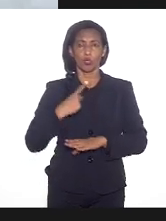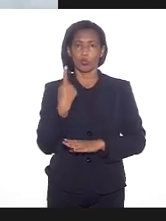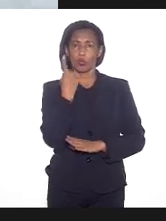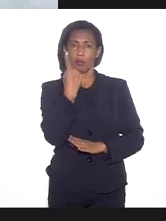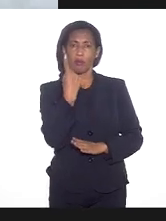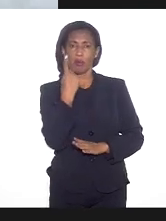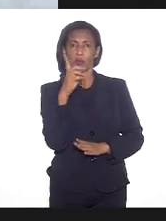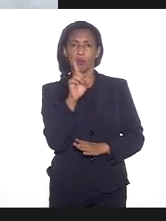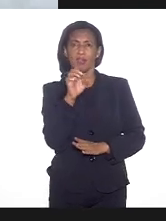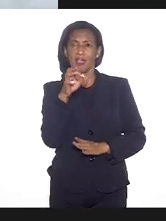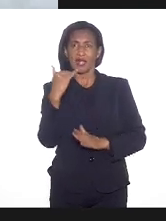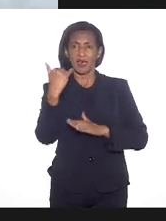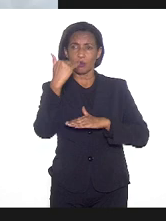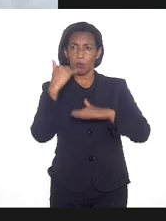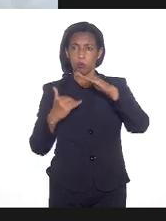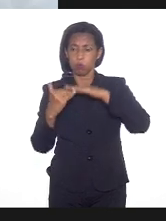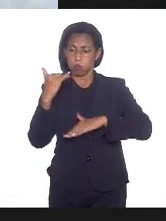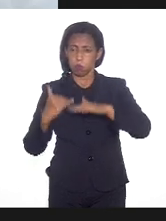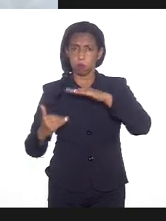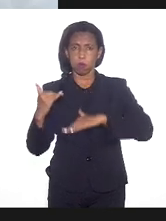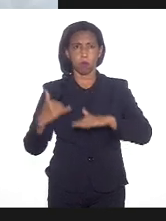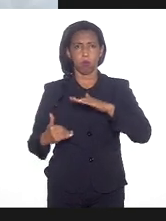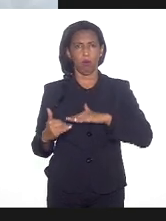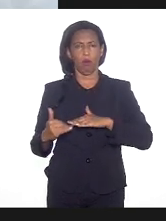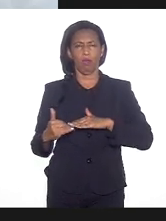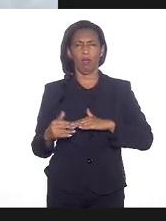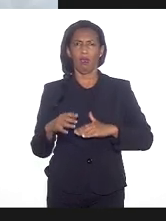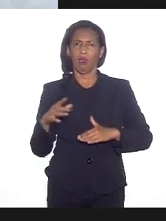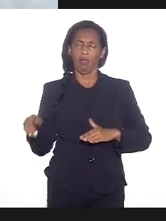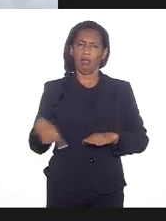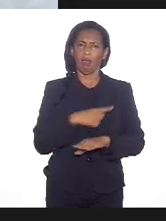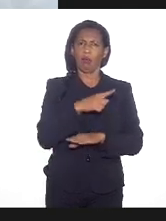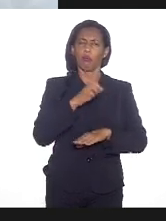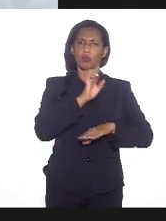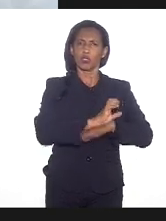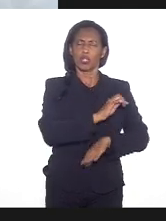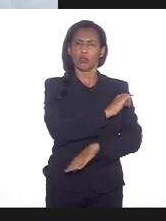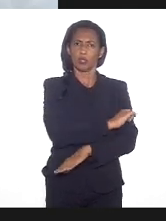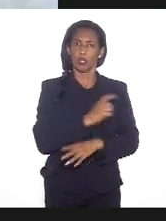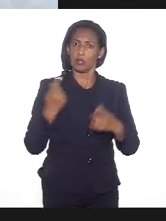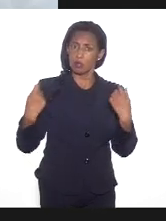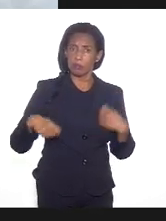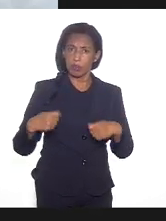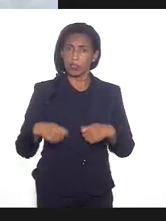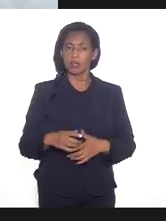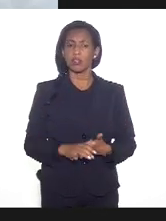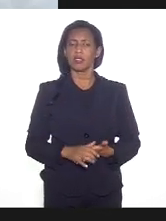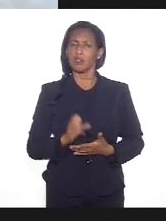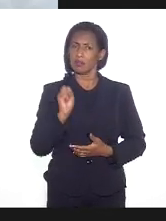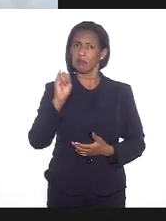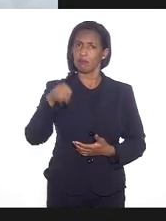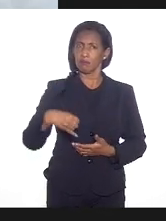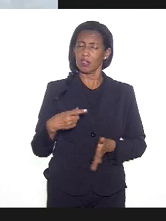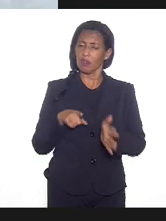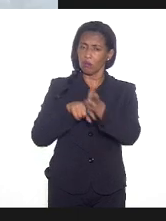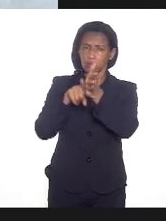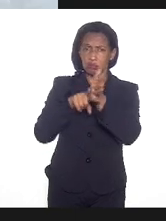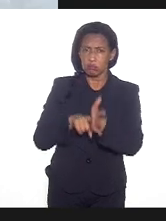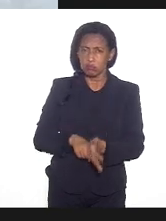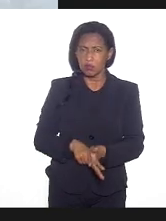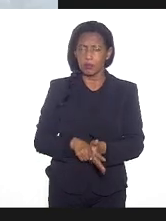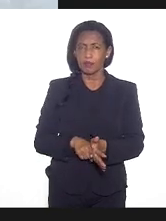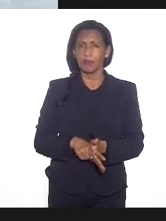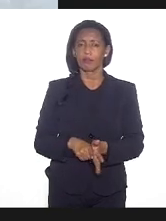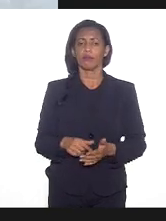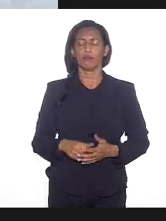decréscimo de vantagens para o Estado do Rio de Janeiro. Isso, sim, precisa ser investigado com